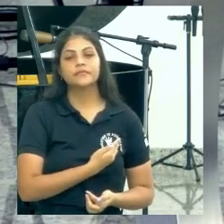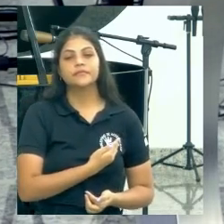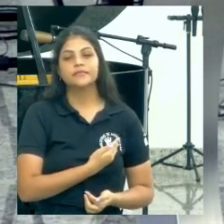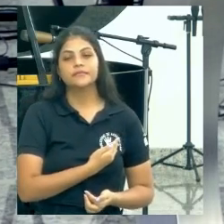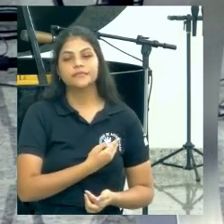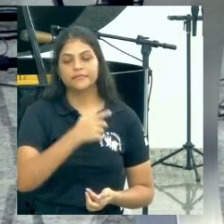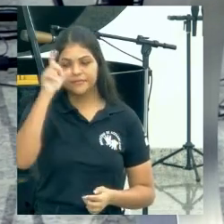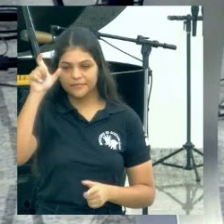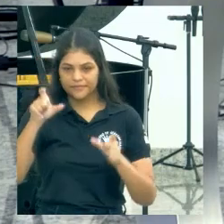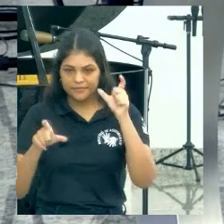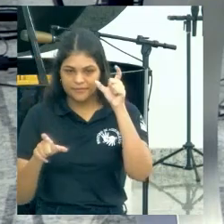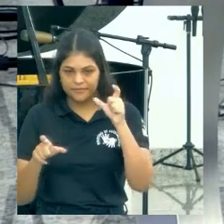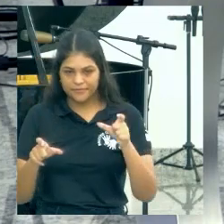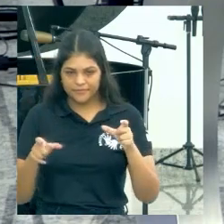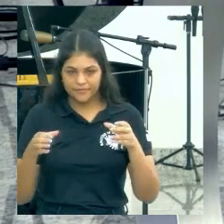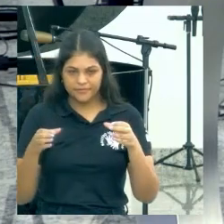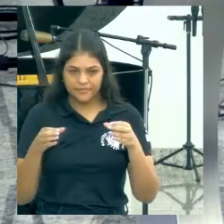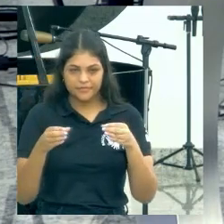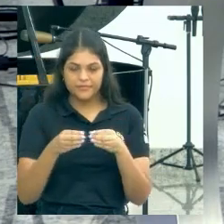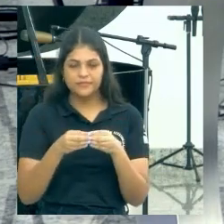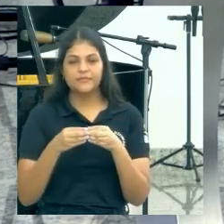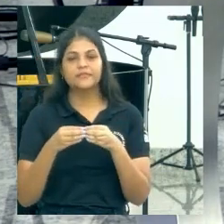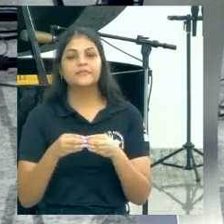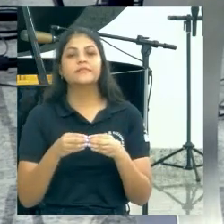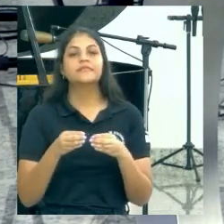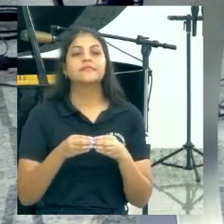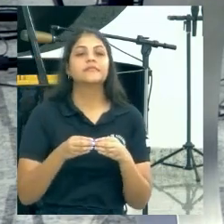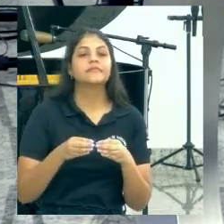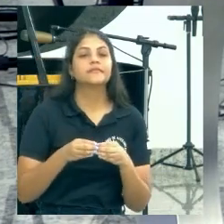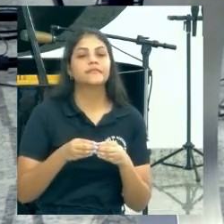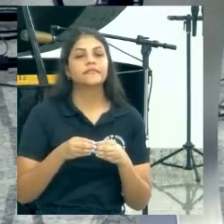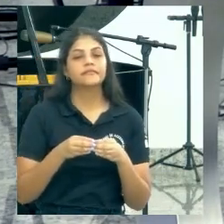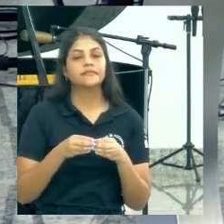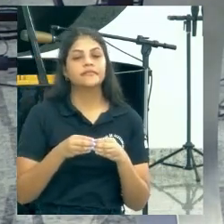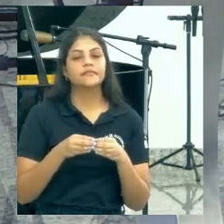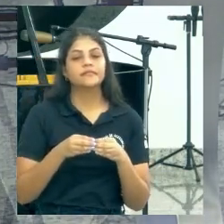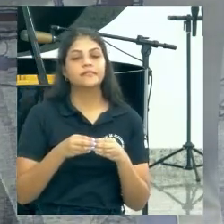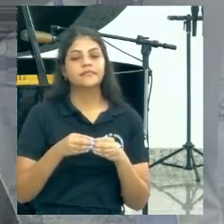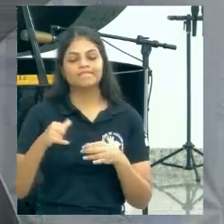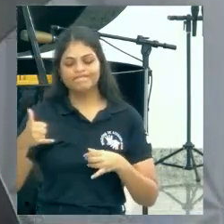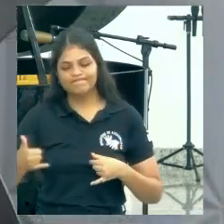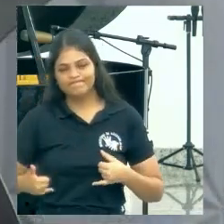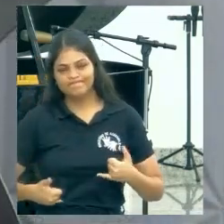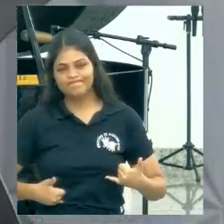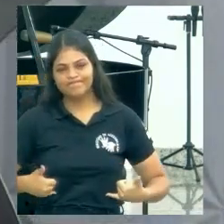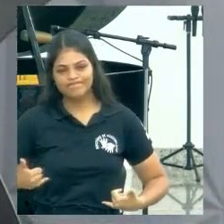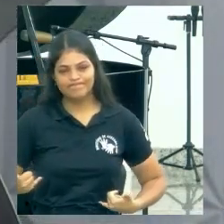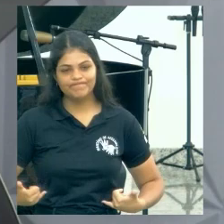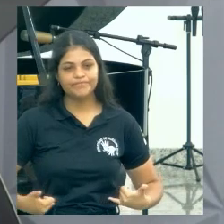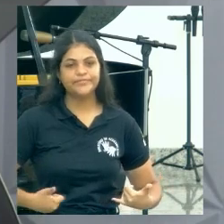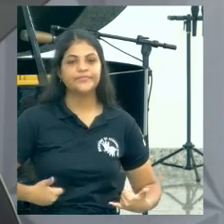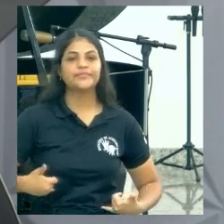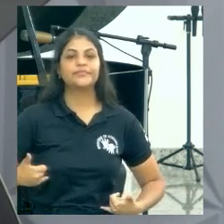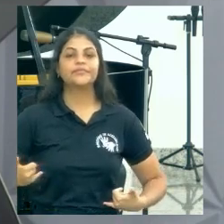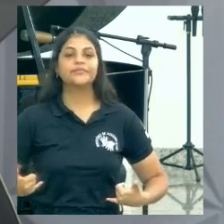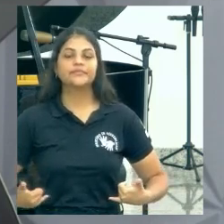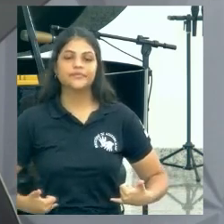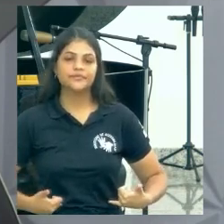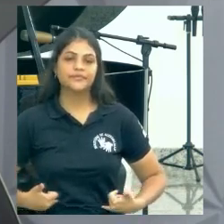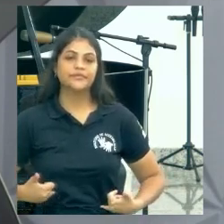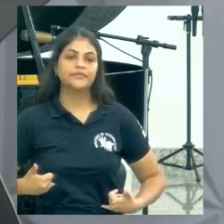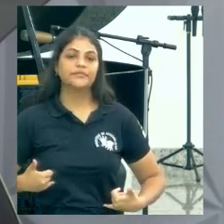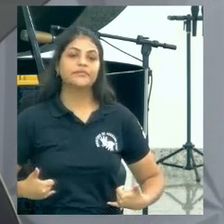iguais. E aí ela vai ferindo, ela vai